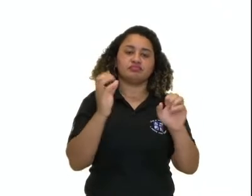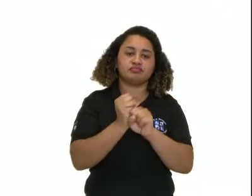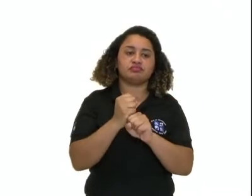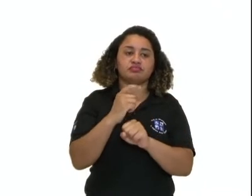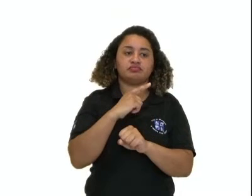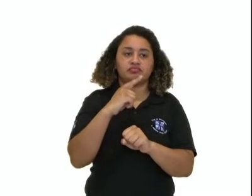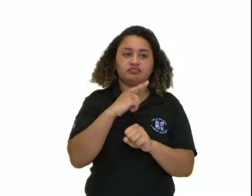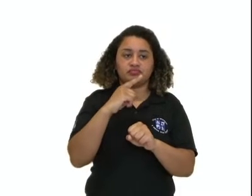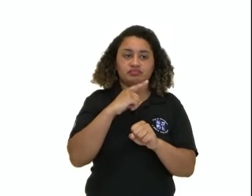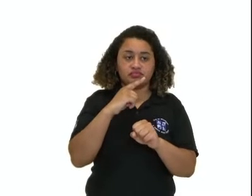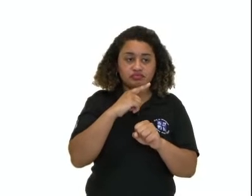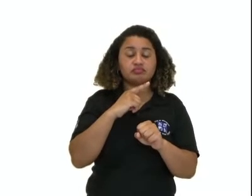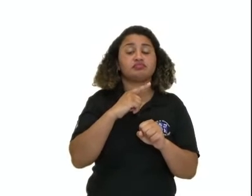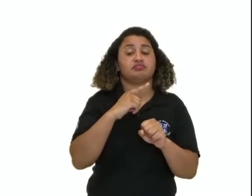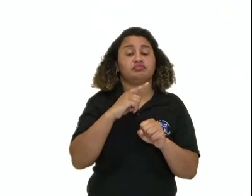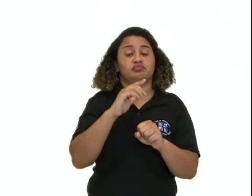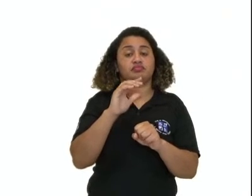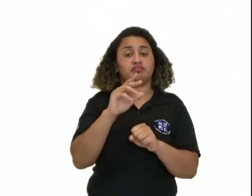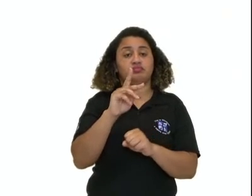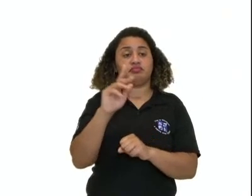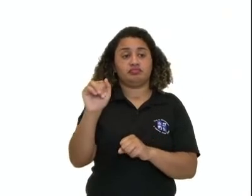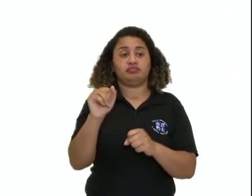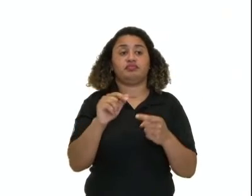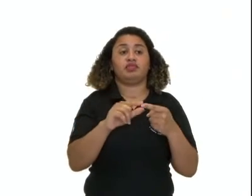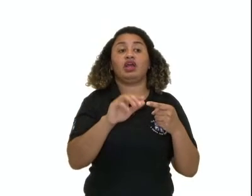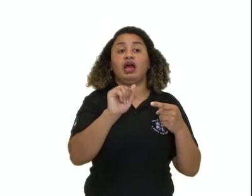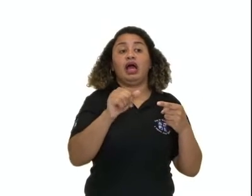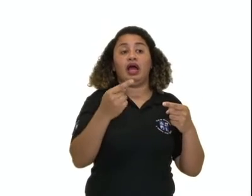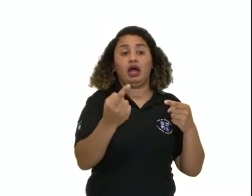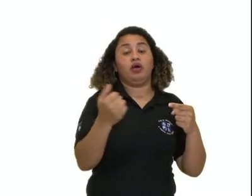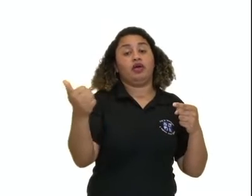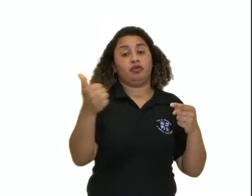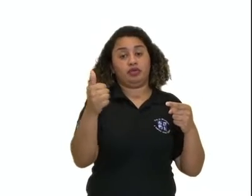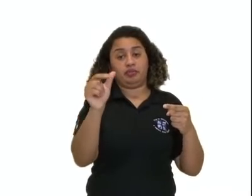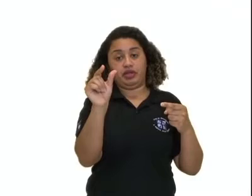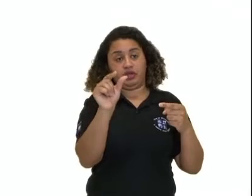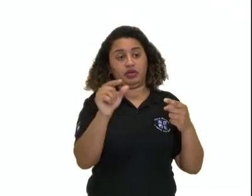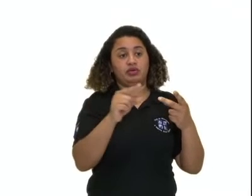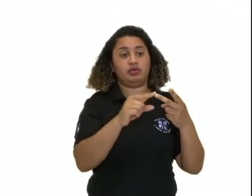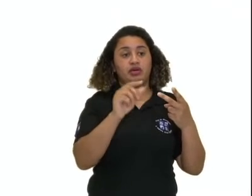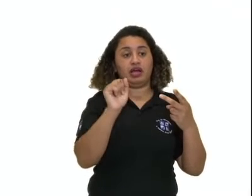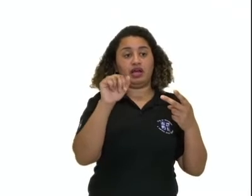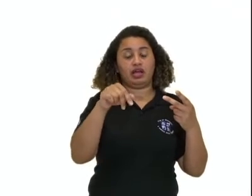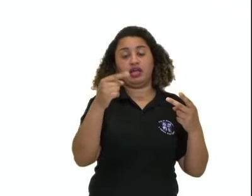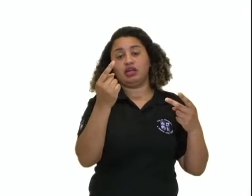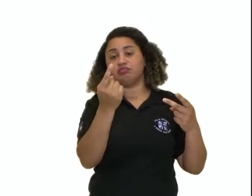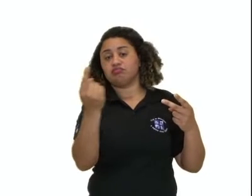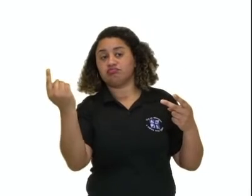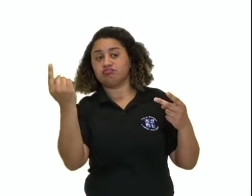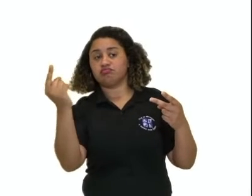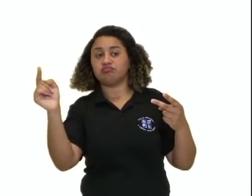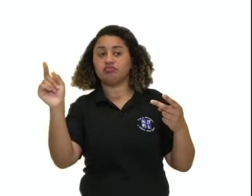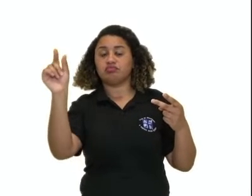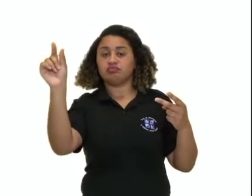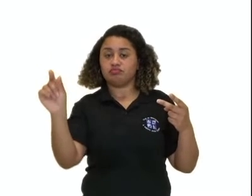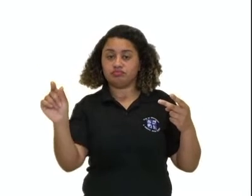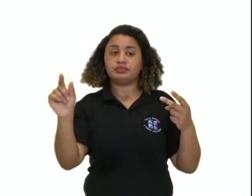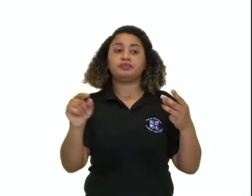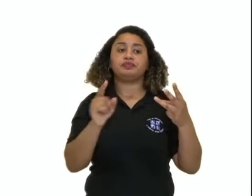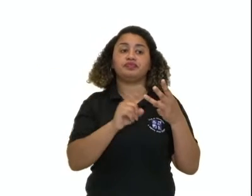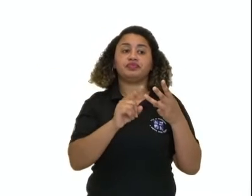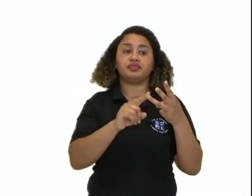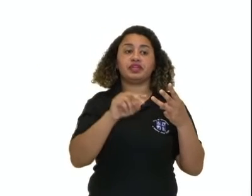de uma PA, em que A1 é o primeiro termo, AN é o enésimo termo, N é o número